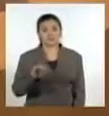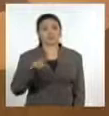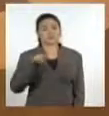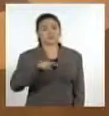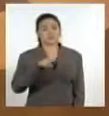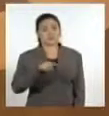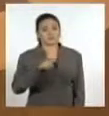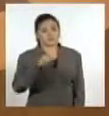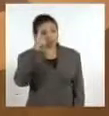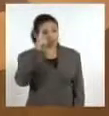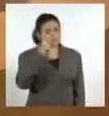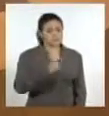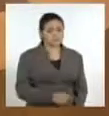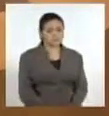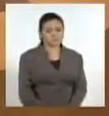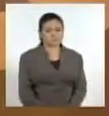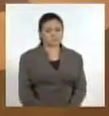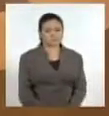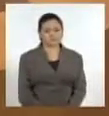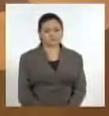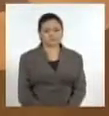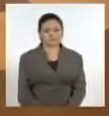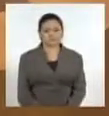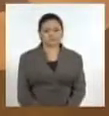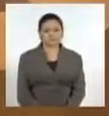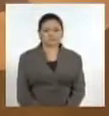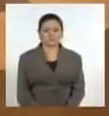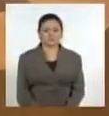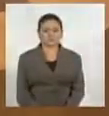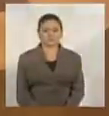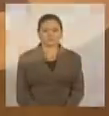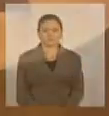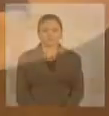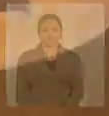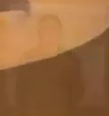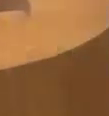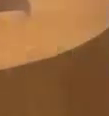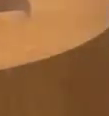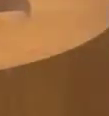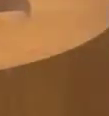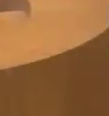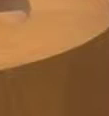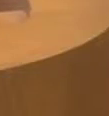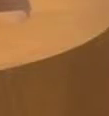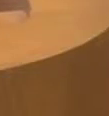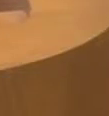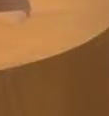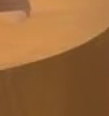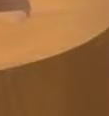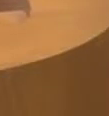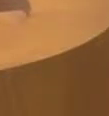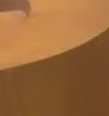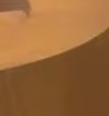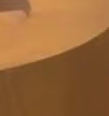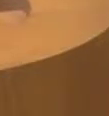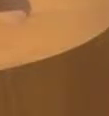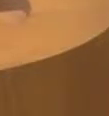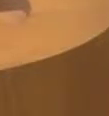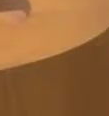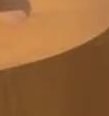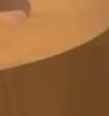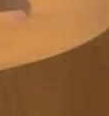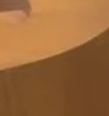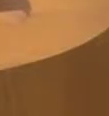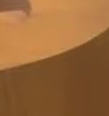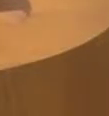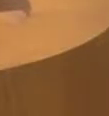Dino? Rasgou a carta renúncia. E disse a José Sarney, quando José Sarney disse que estava